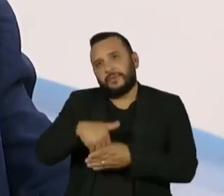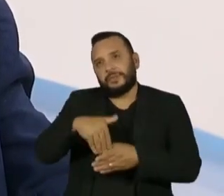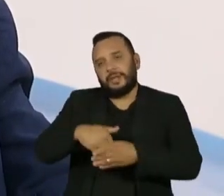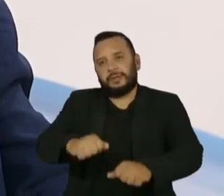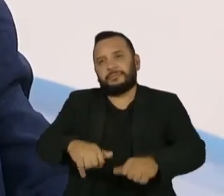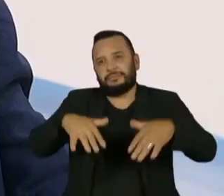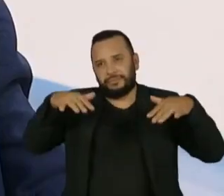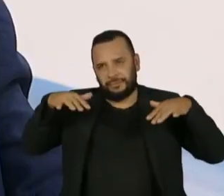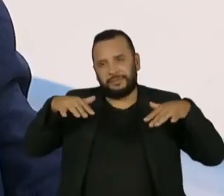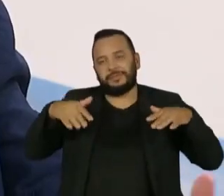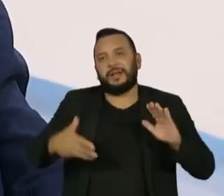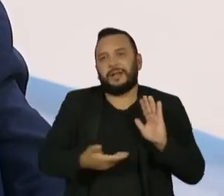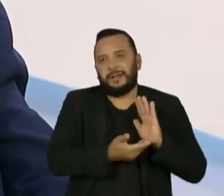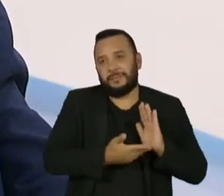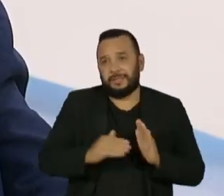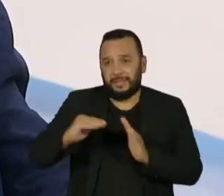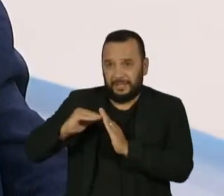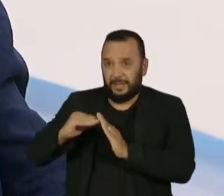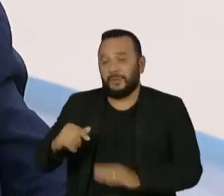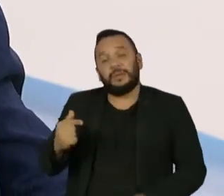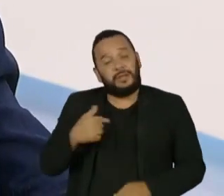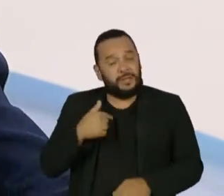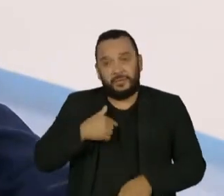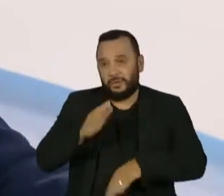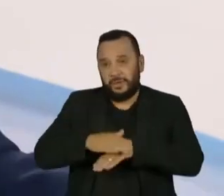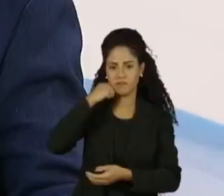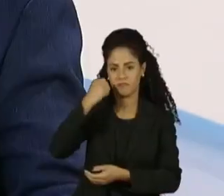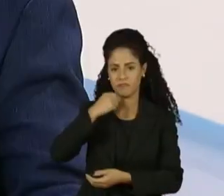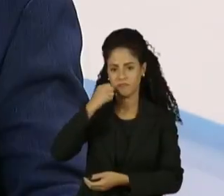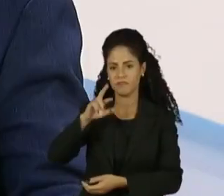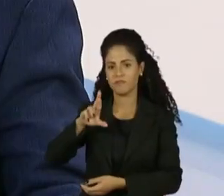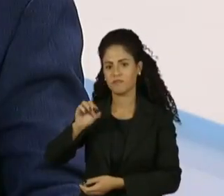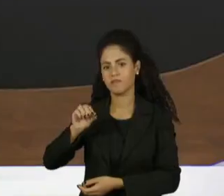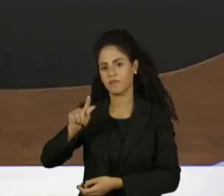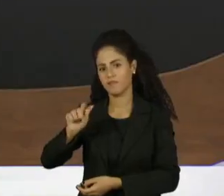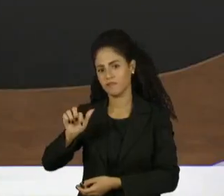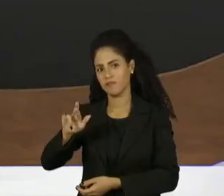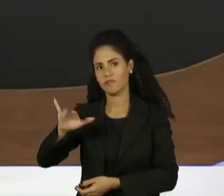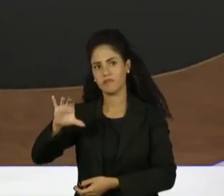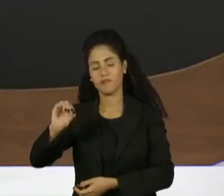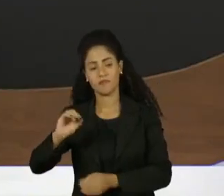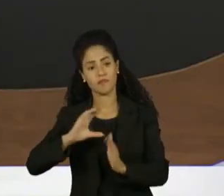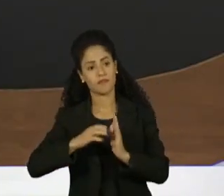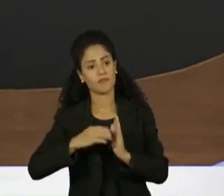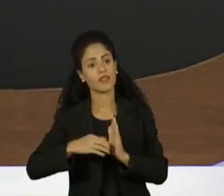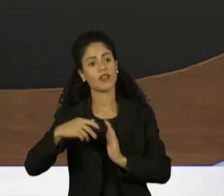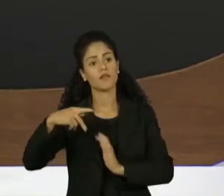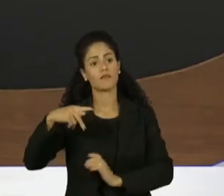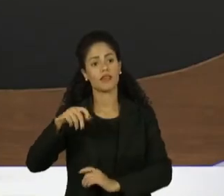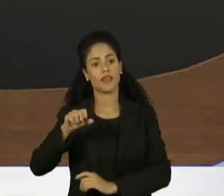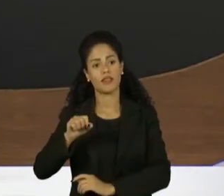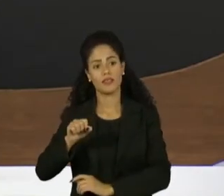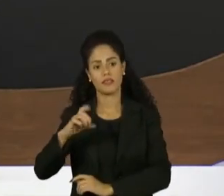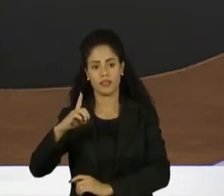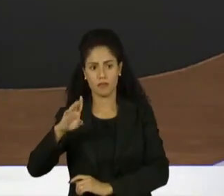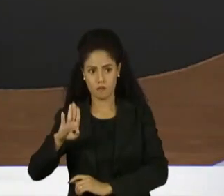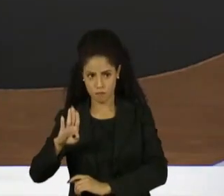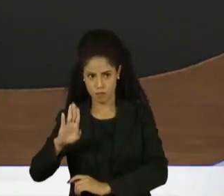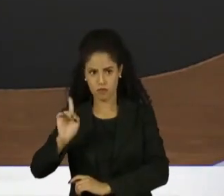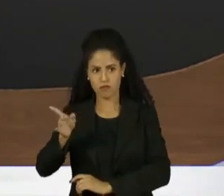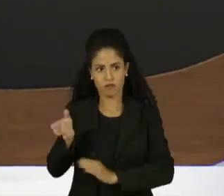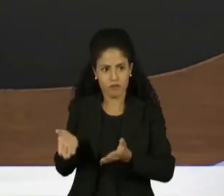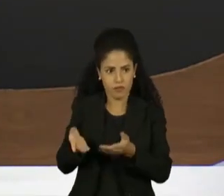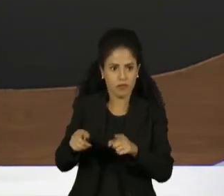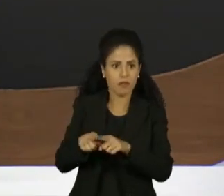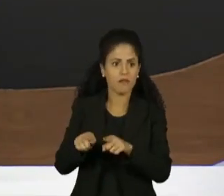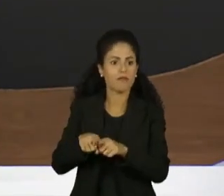da Câmara e do Senado da República. Eu apenas executei o orçamento. Senador, o senhor era do PSDB, nessa condição foi relator da